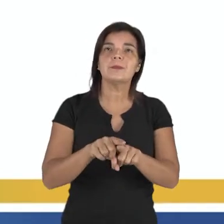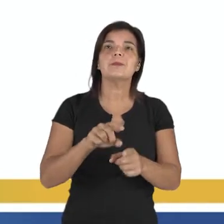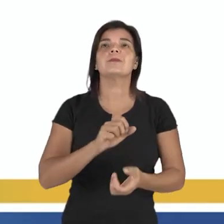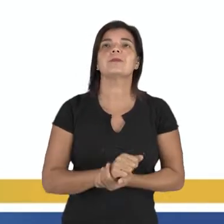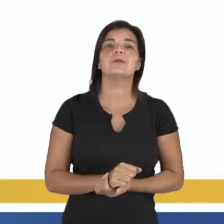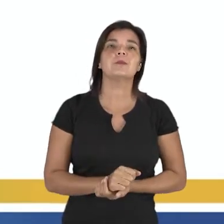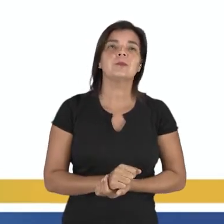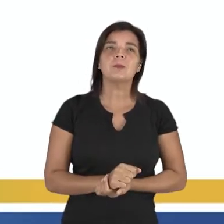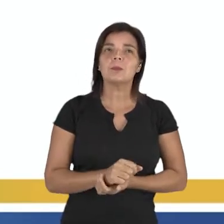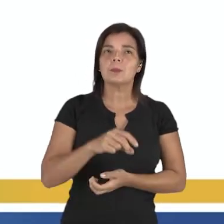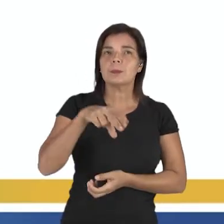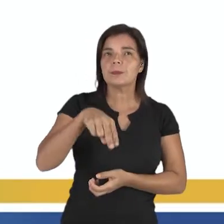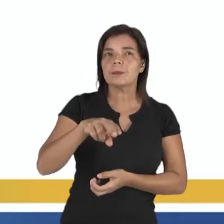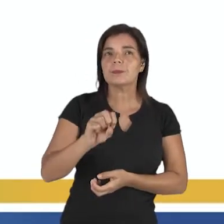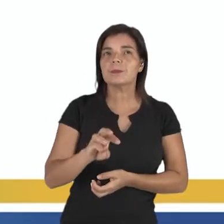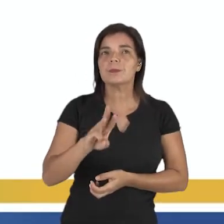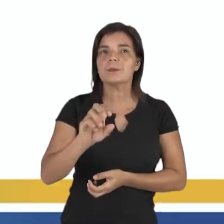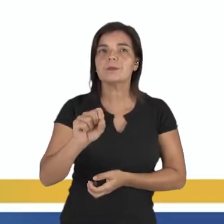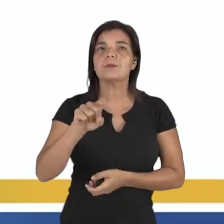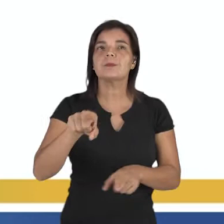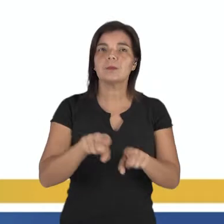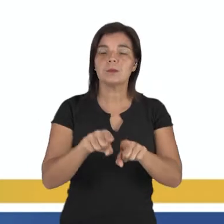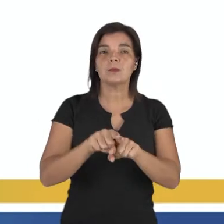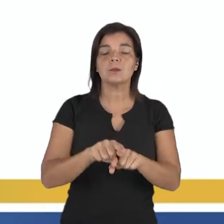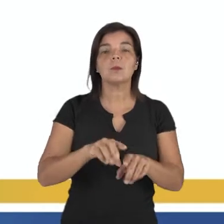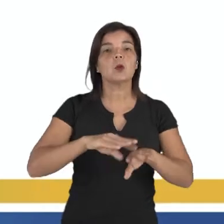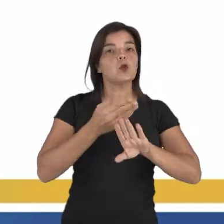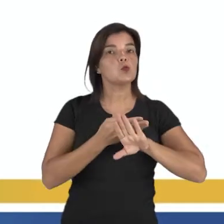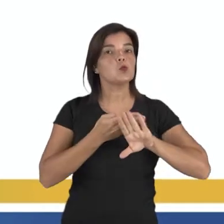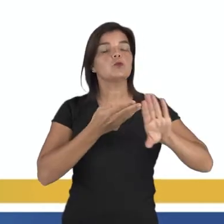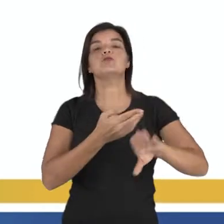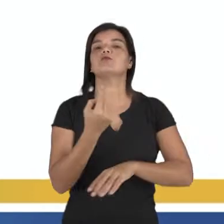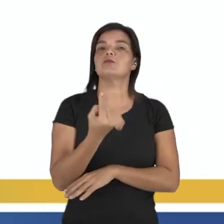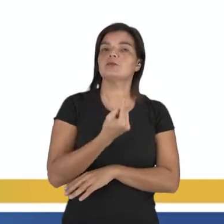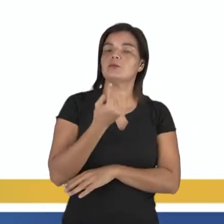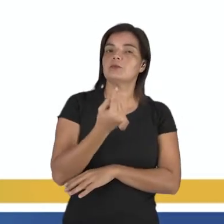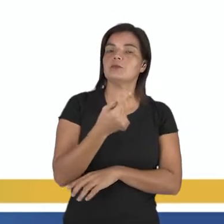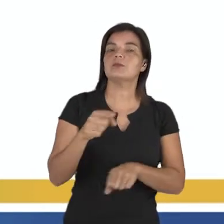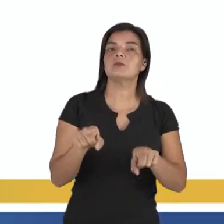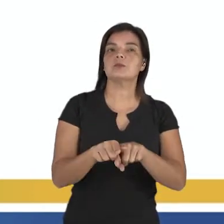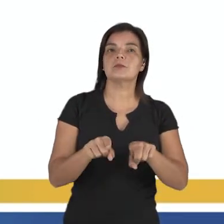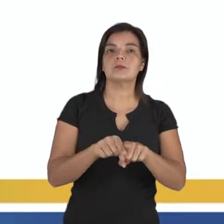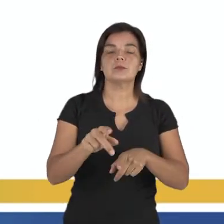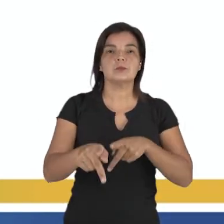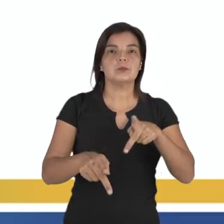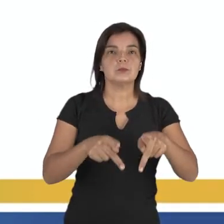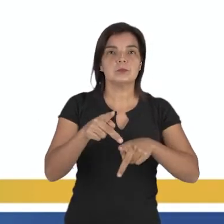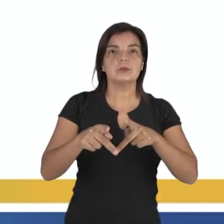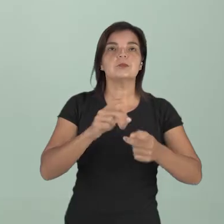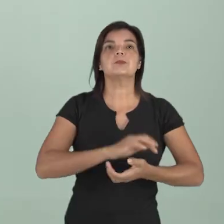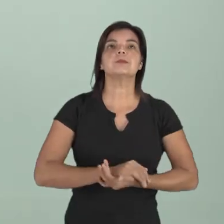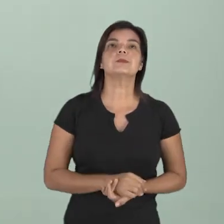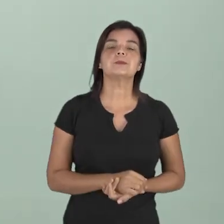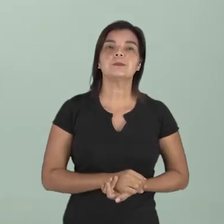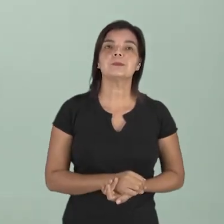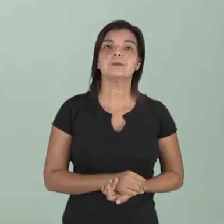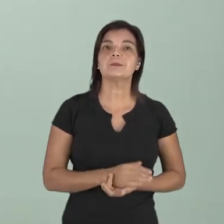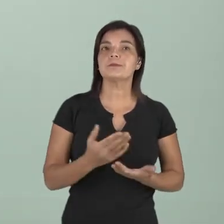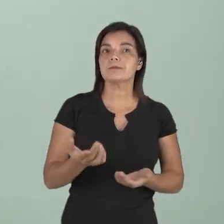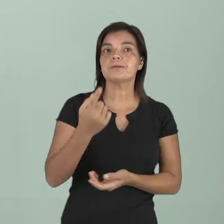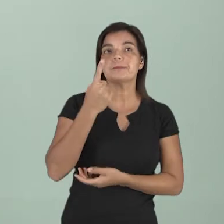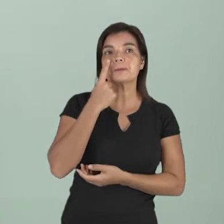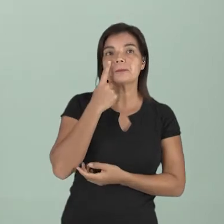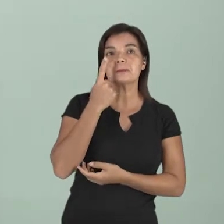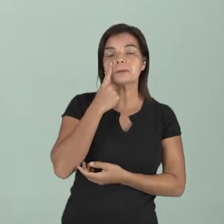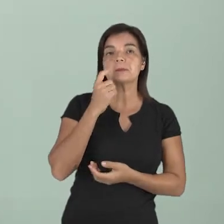Xauadawa, Poianauá, Nuquine, os Nauas e também os povos dito como isolados, certo? E aí a